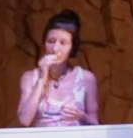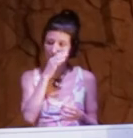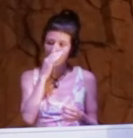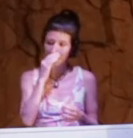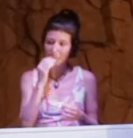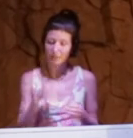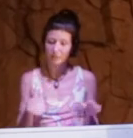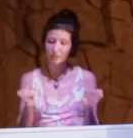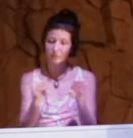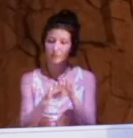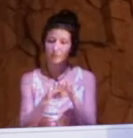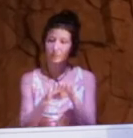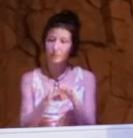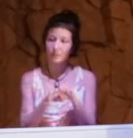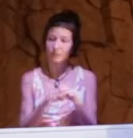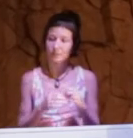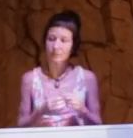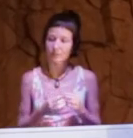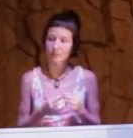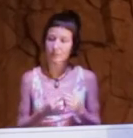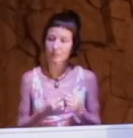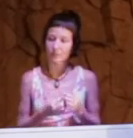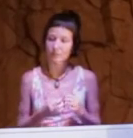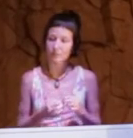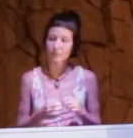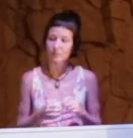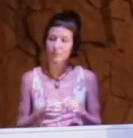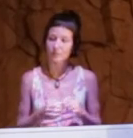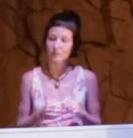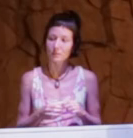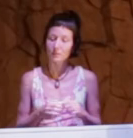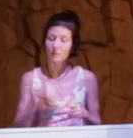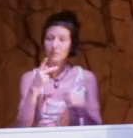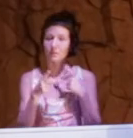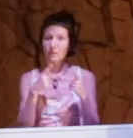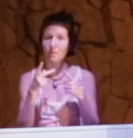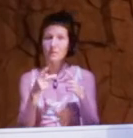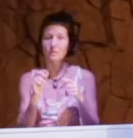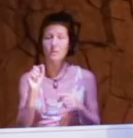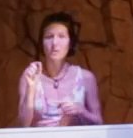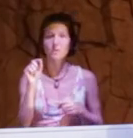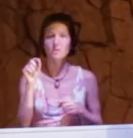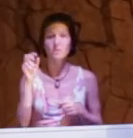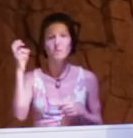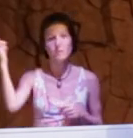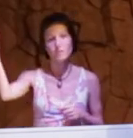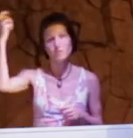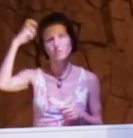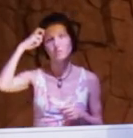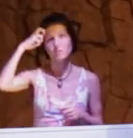também produzir em cima disso, né? Até se a gente for discutir o que seria cultura, um choque, né, dessas coisas, acaba